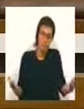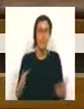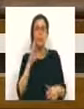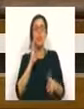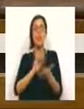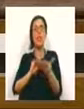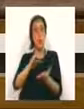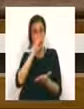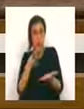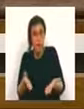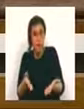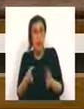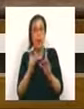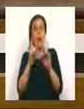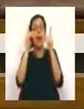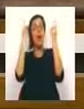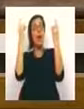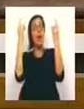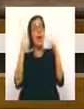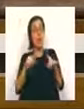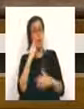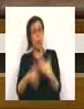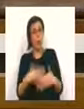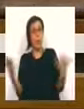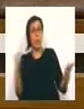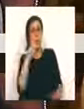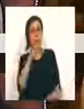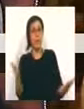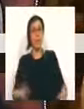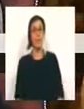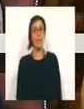Sra. Secretária de Estado, é só dar-lhe continuidade, disse.